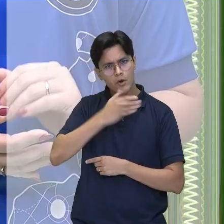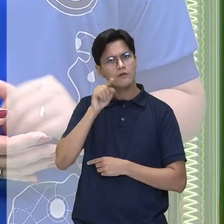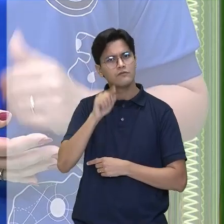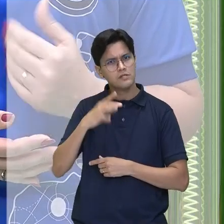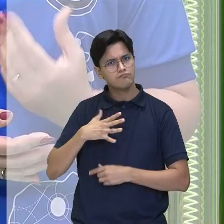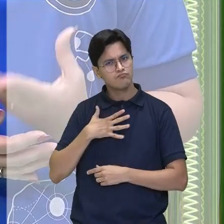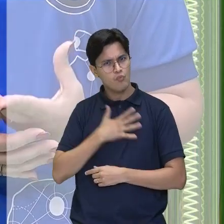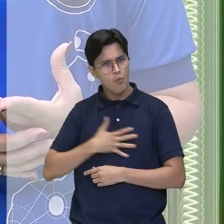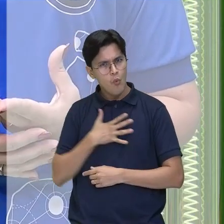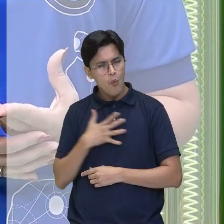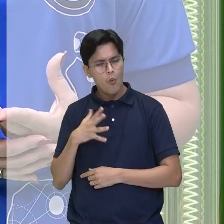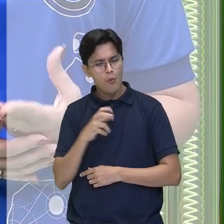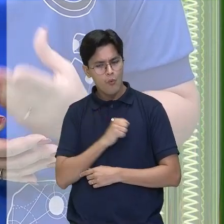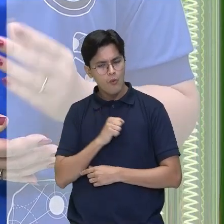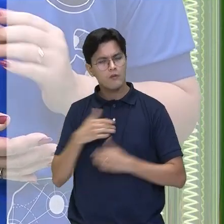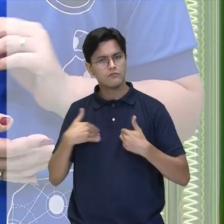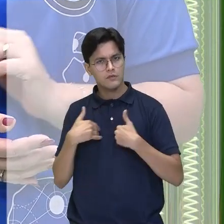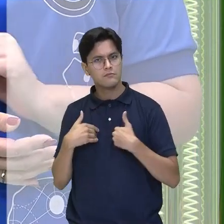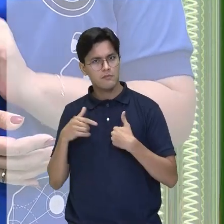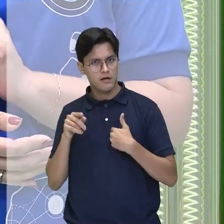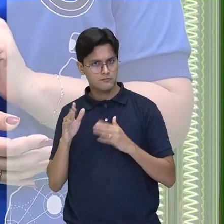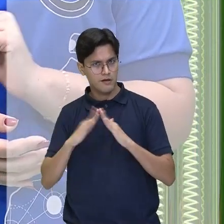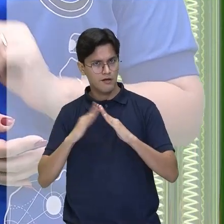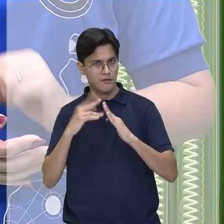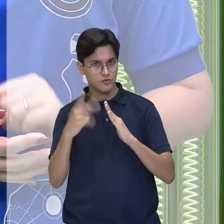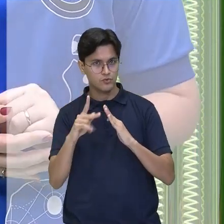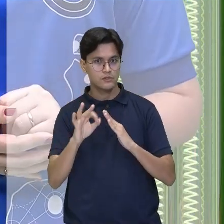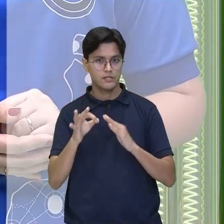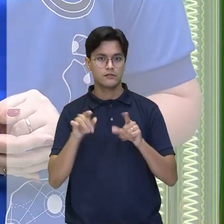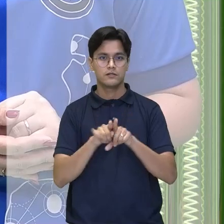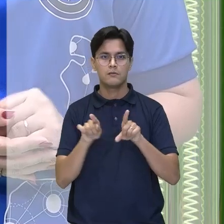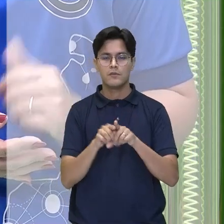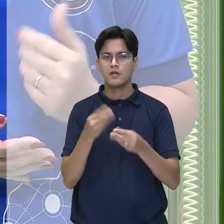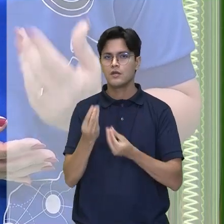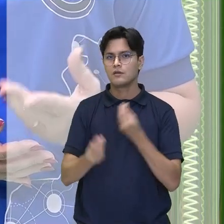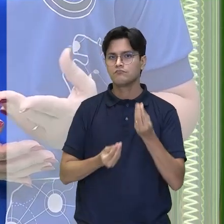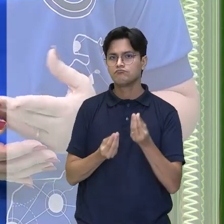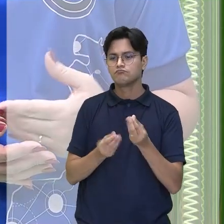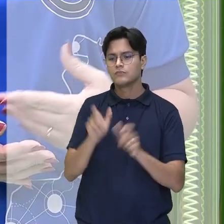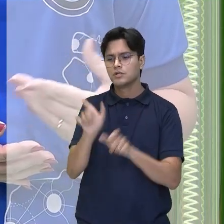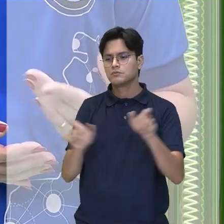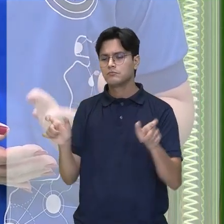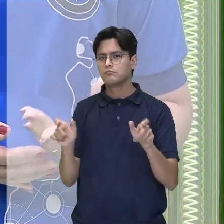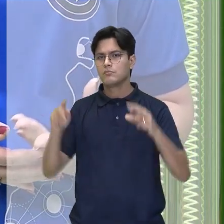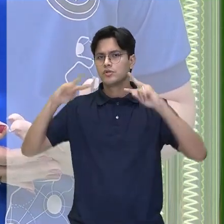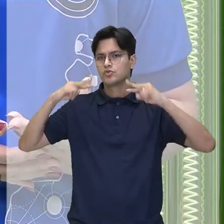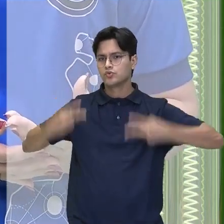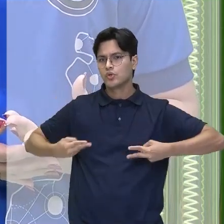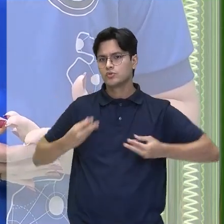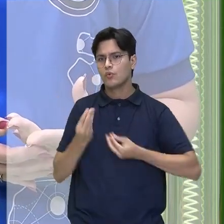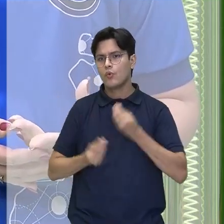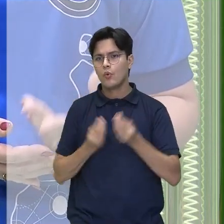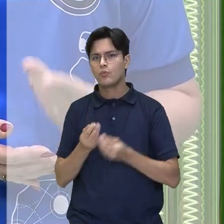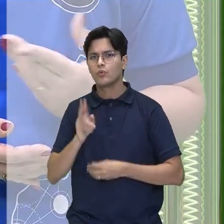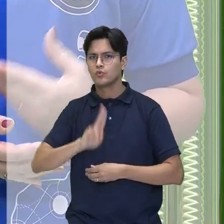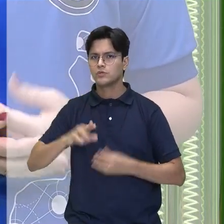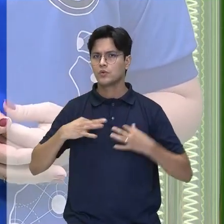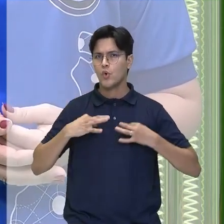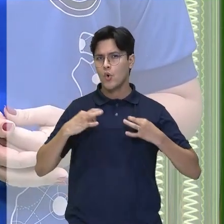como é que vai ser feito esse controle, né? Por meio do uso de repelentes, redes, roupas de